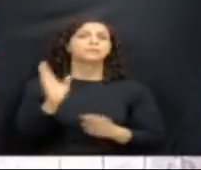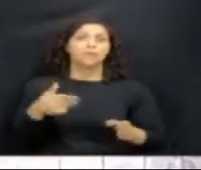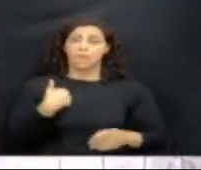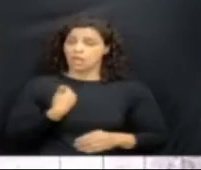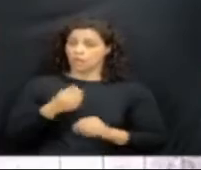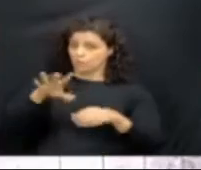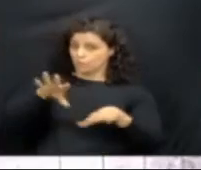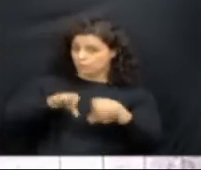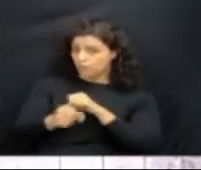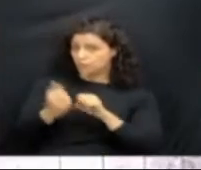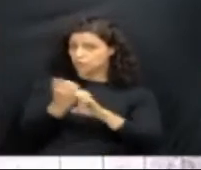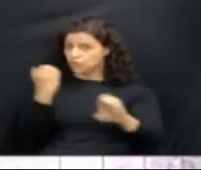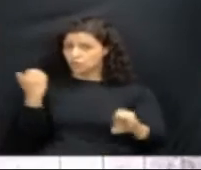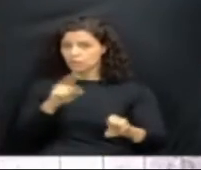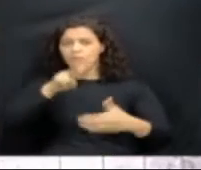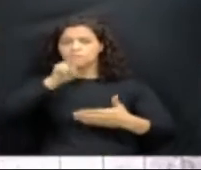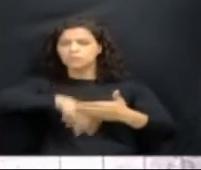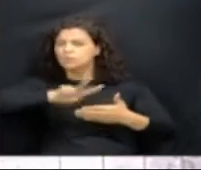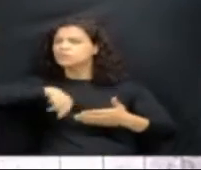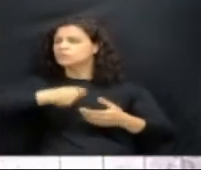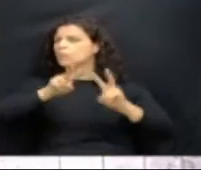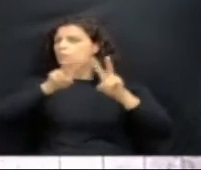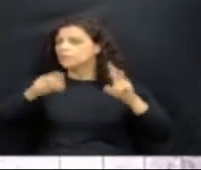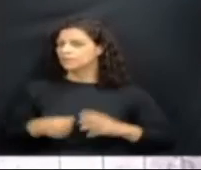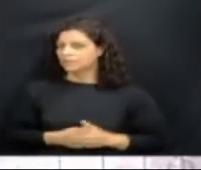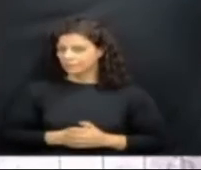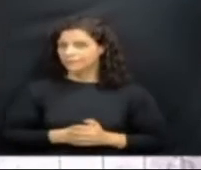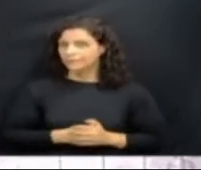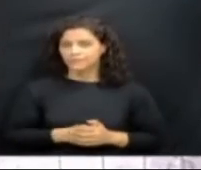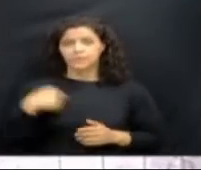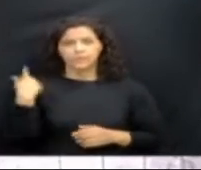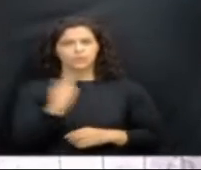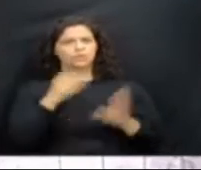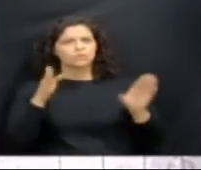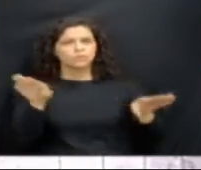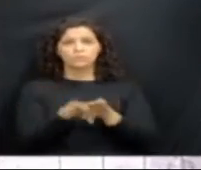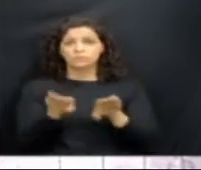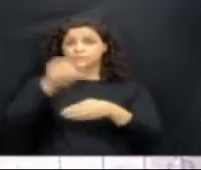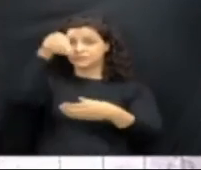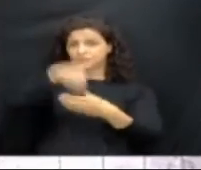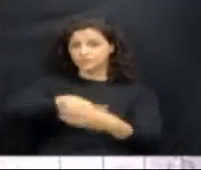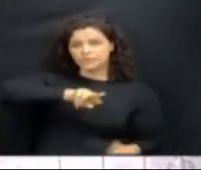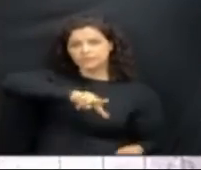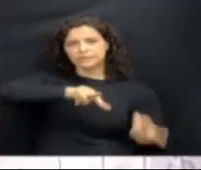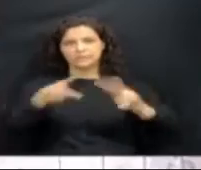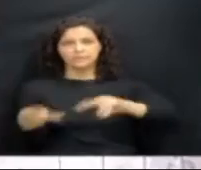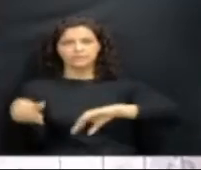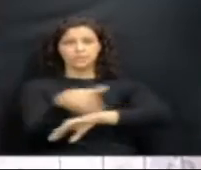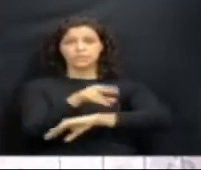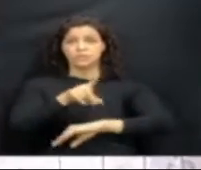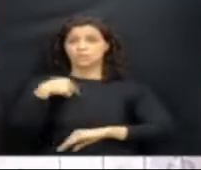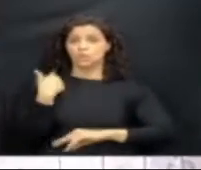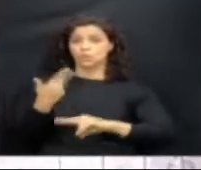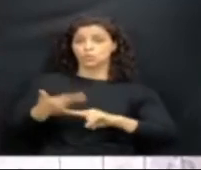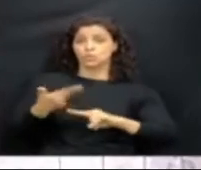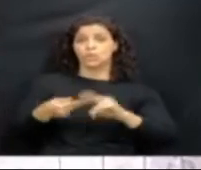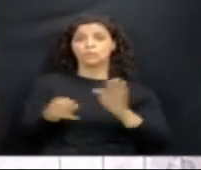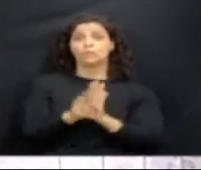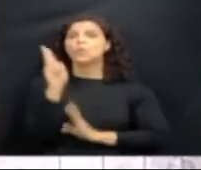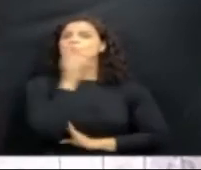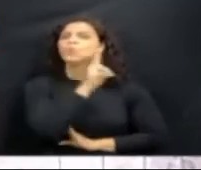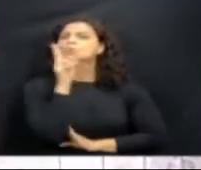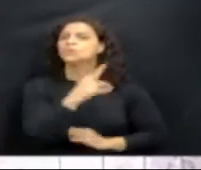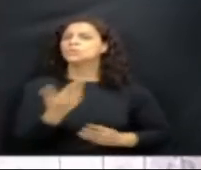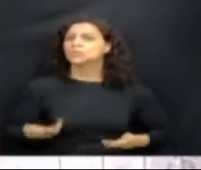não sou engenheiro, mas li sobre o tema. Como a gente está votando só a delegação, se está sendo usado o regime de